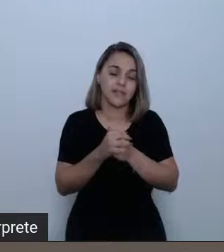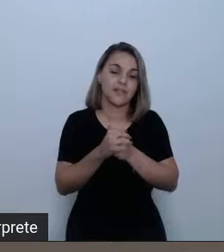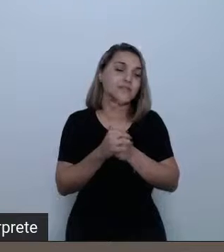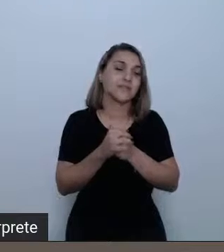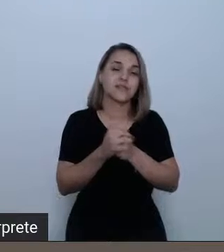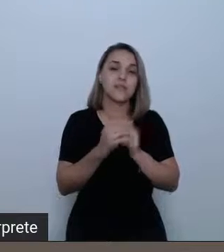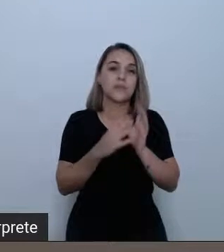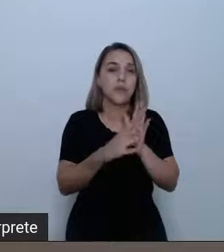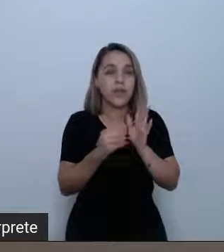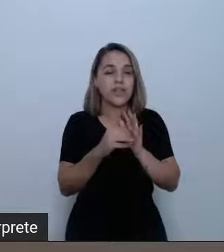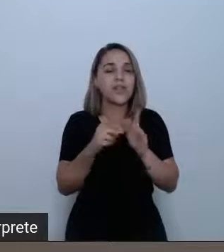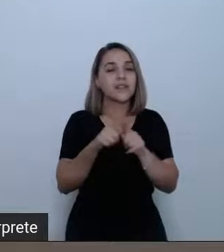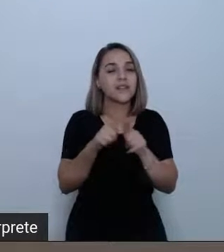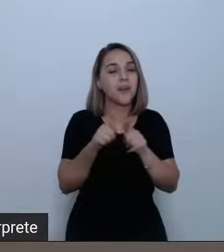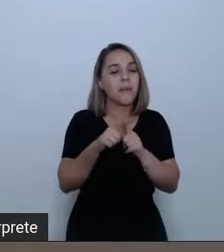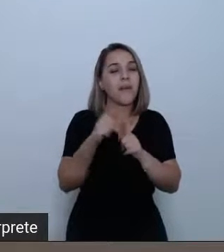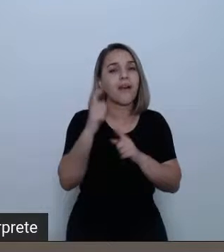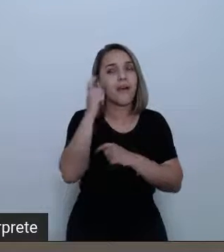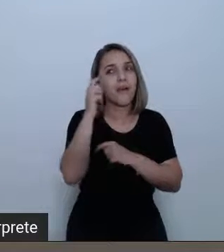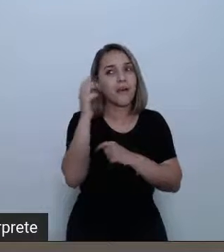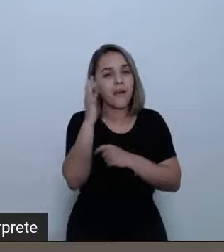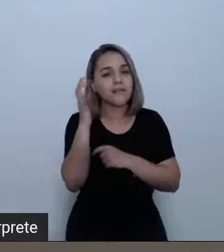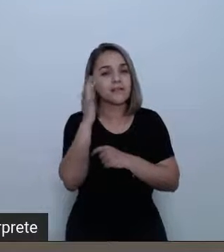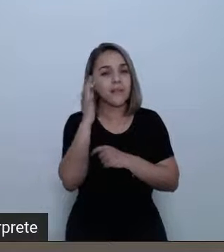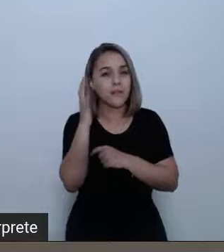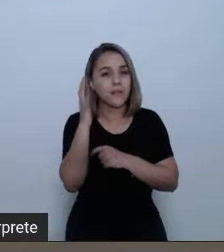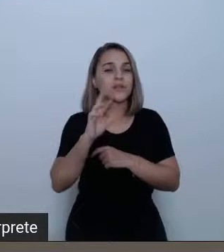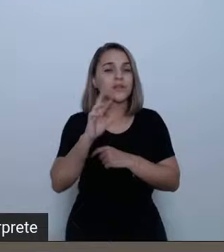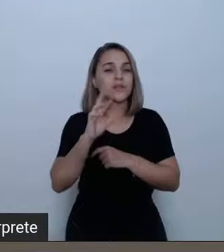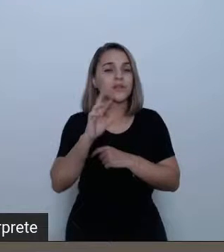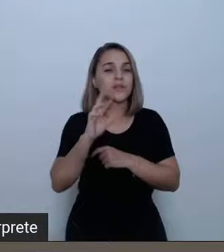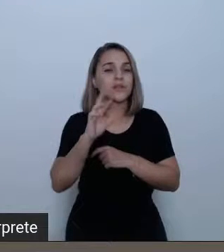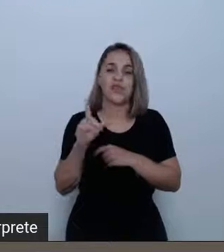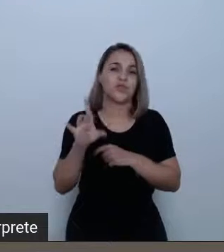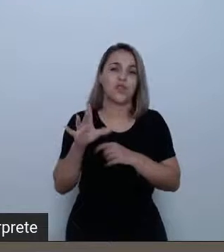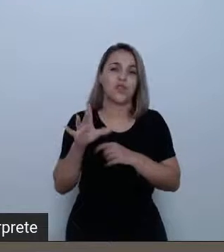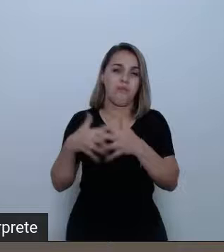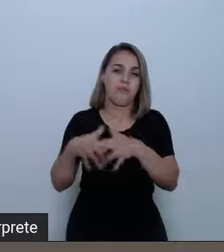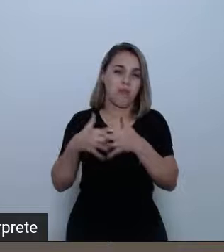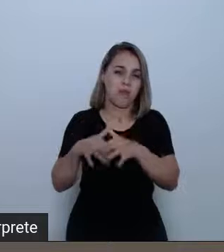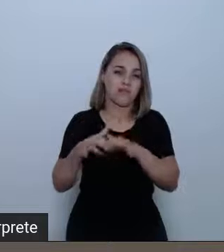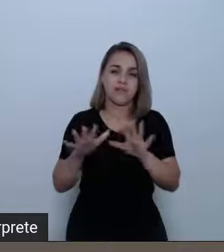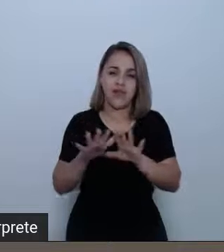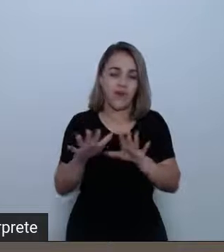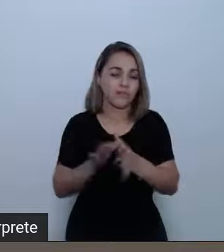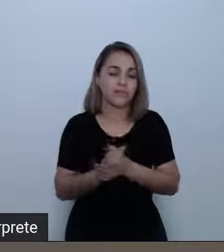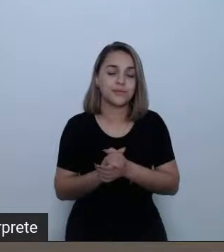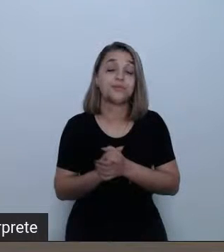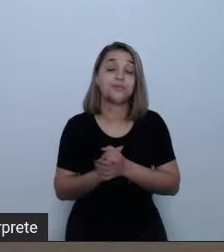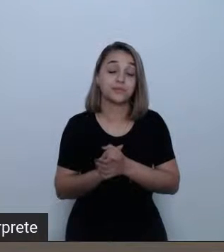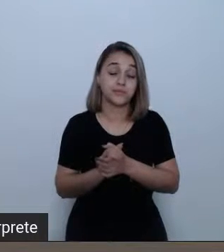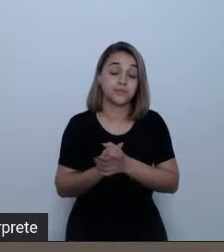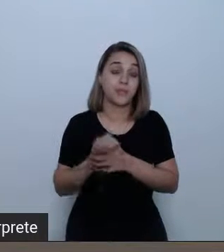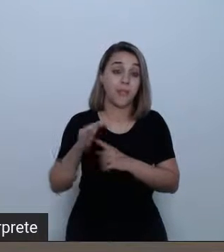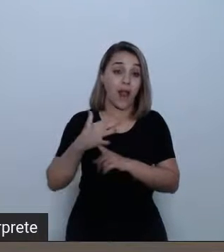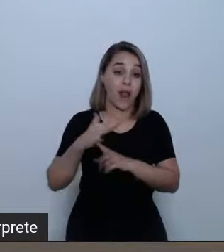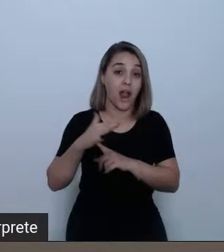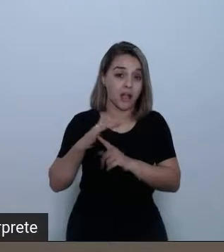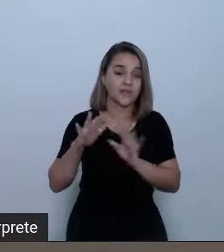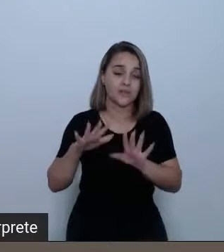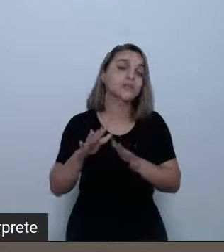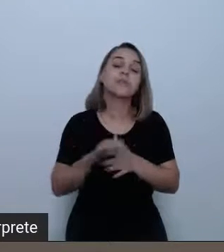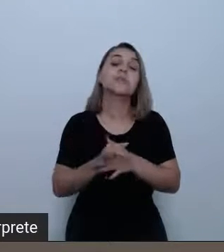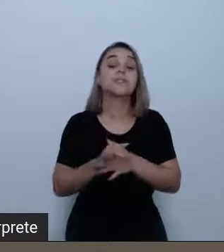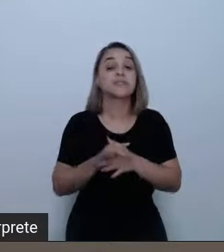pensamento na fotografia, não é só uma coisa mecânica. Para mim, ele pega isso um pouco desse